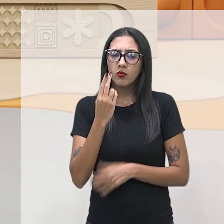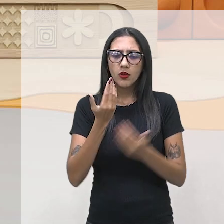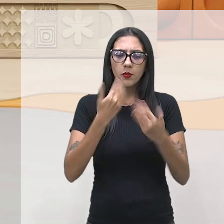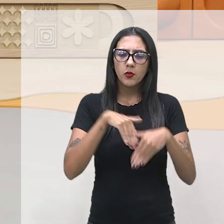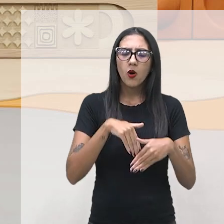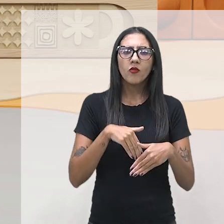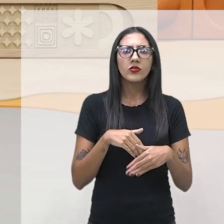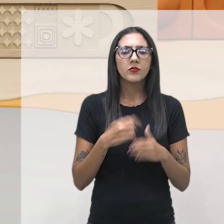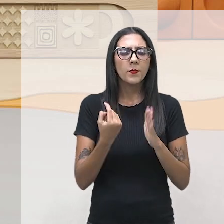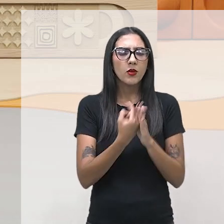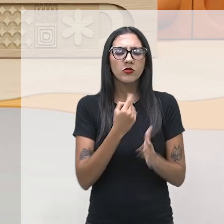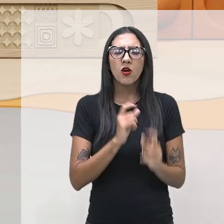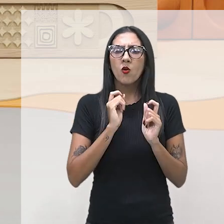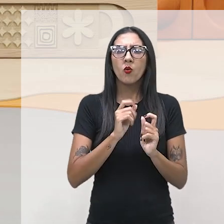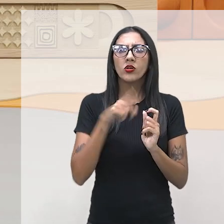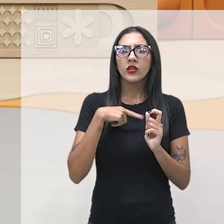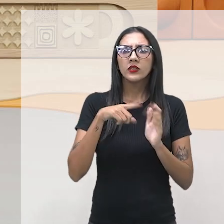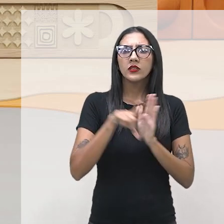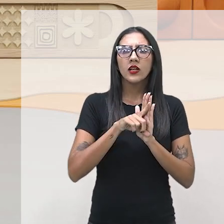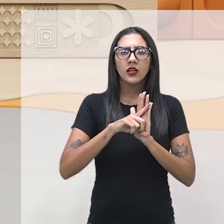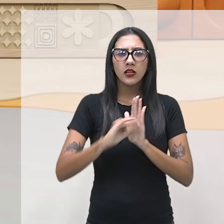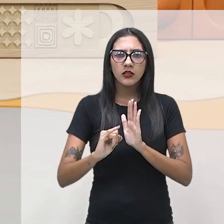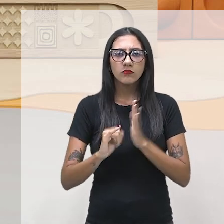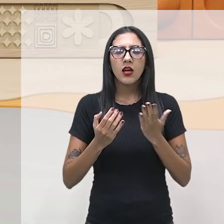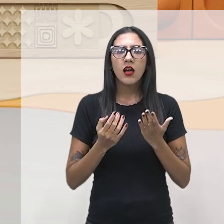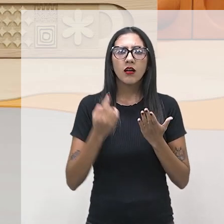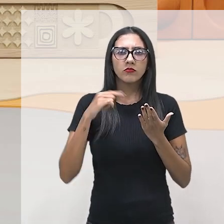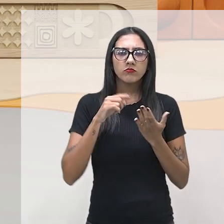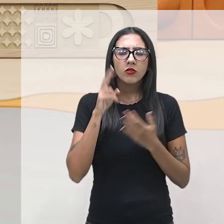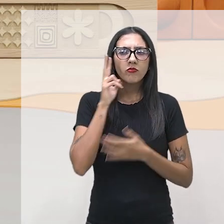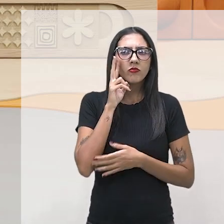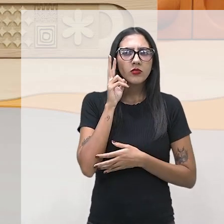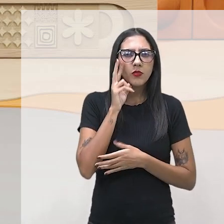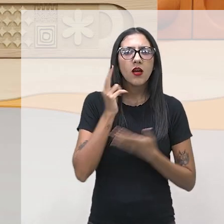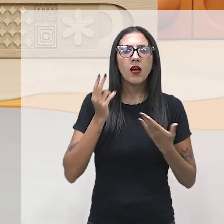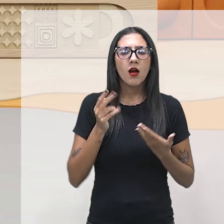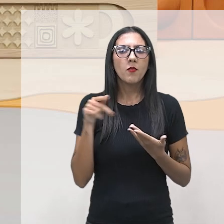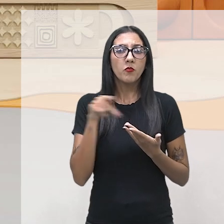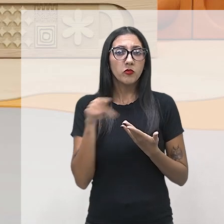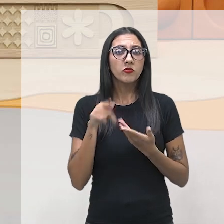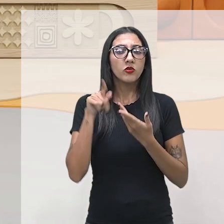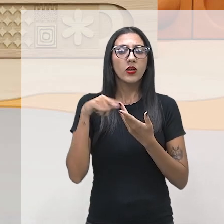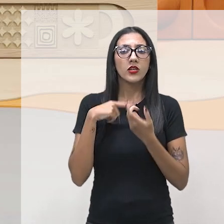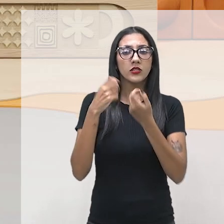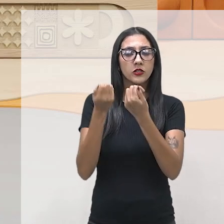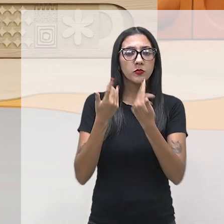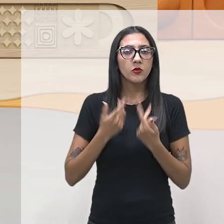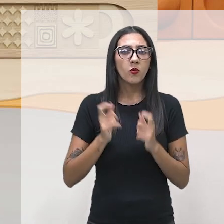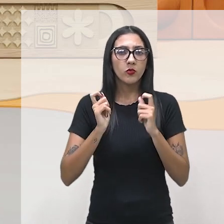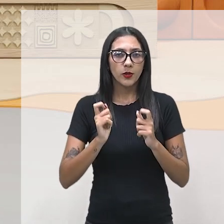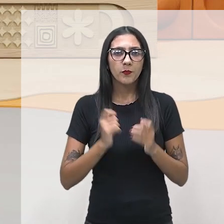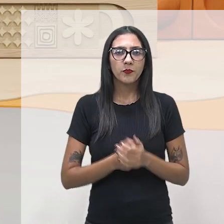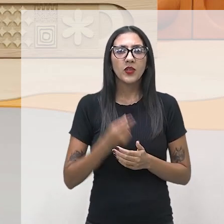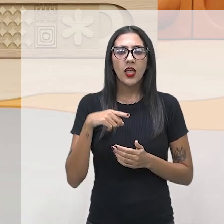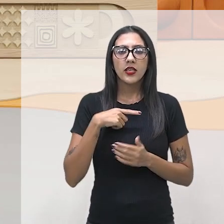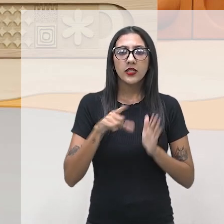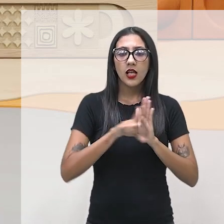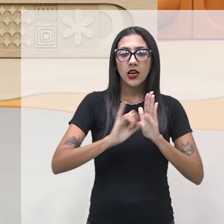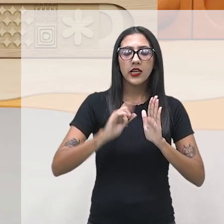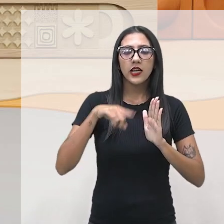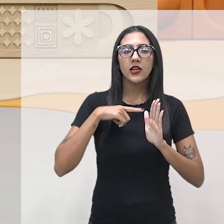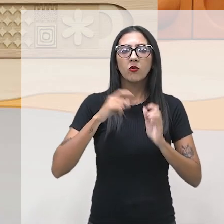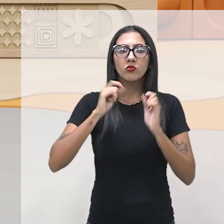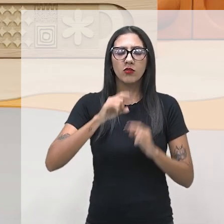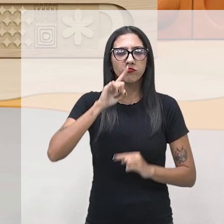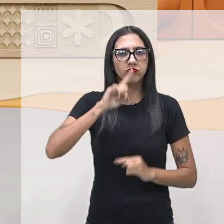a Lei Eusébio Queiroz? Vocês vão lembrar, opa, o professor ensinou pra gente que foi a lei que aboliu o tráfico